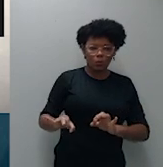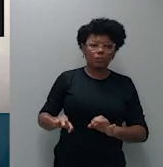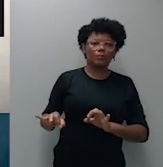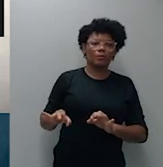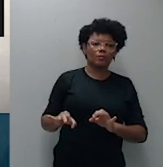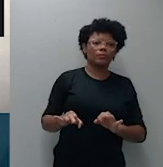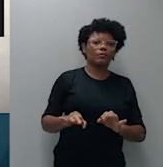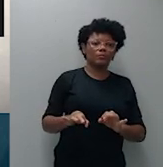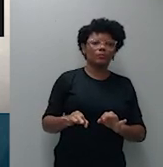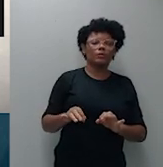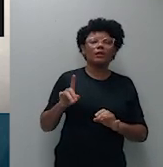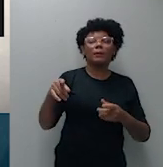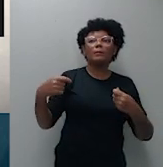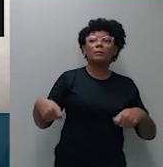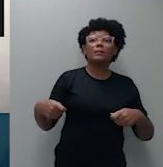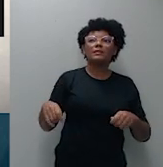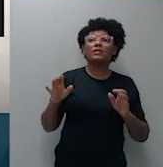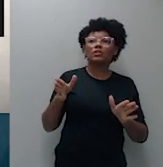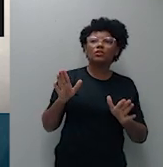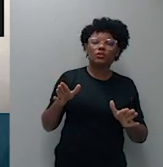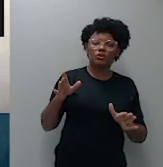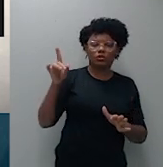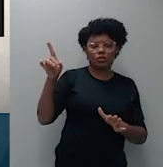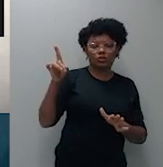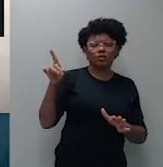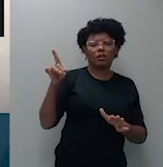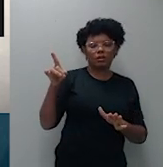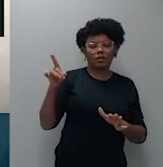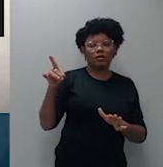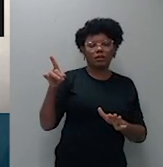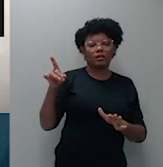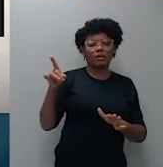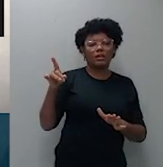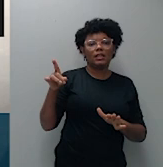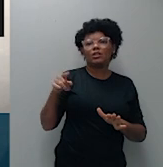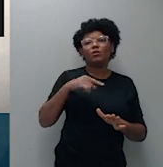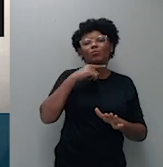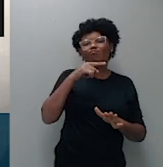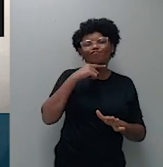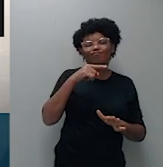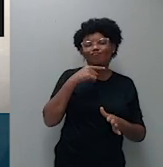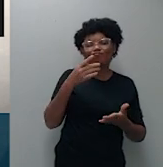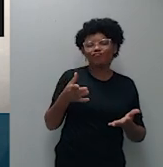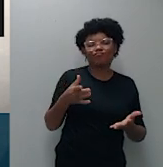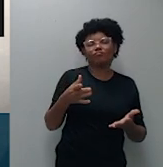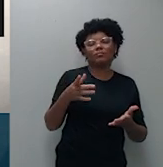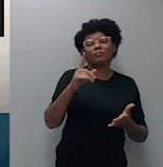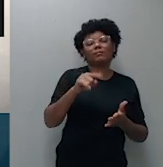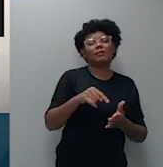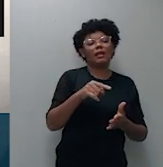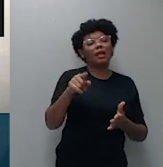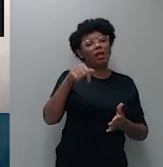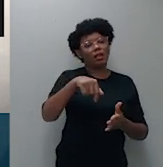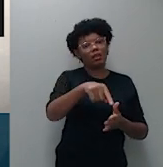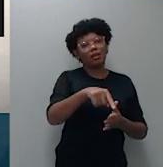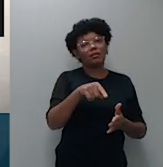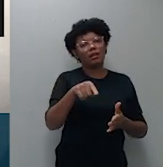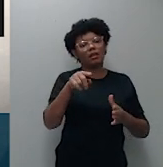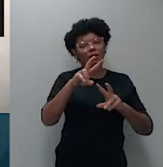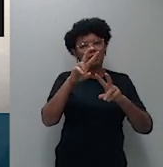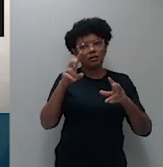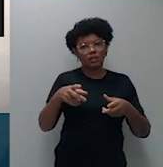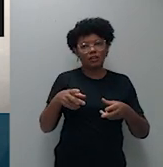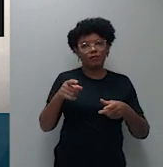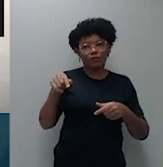de litisconsórcio passivo necessário já em grau recursal inviabiliza a extinção estar